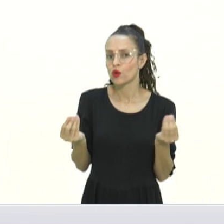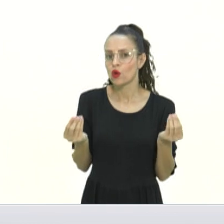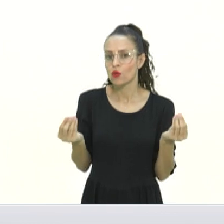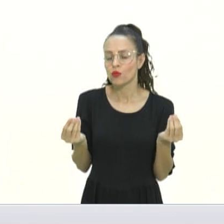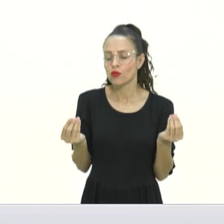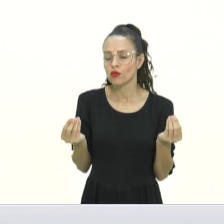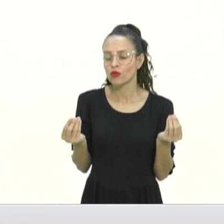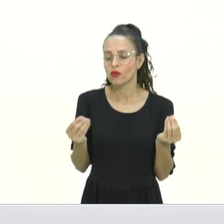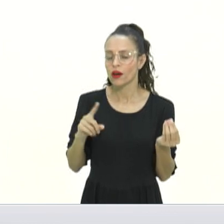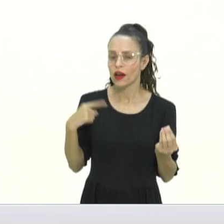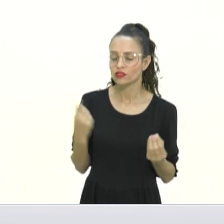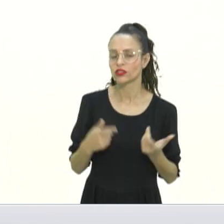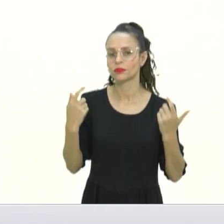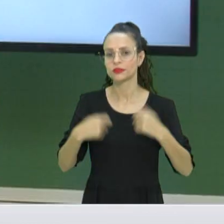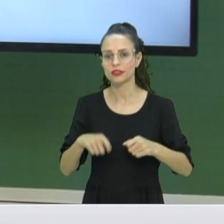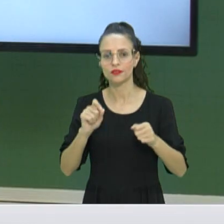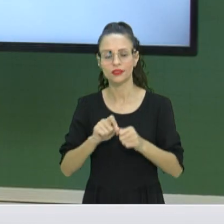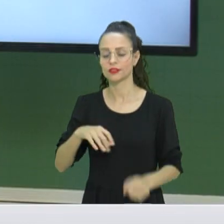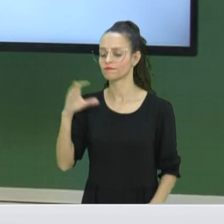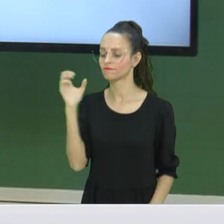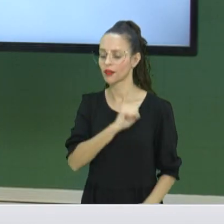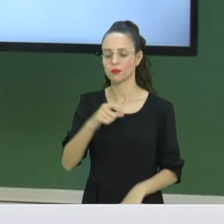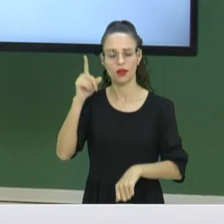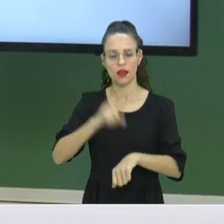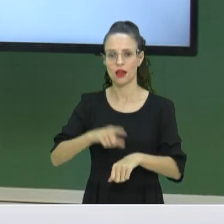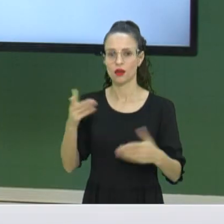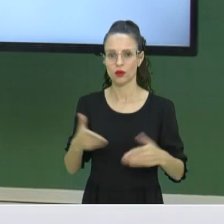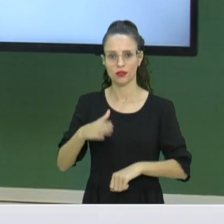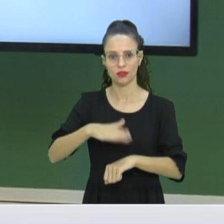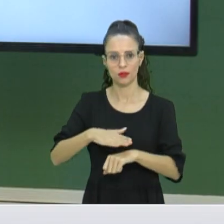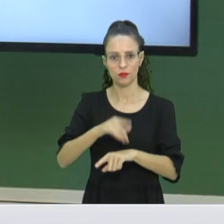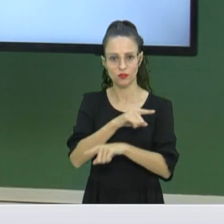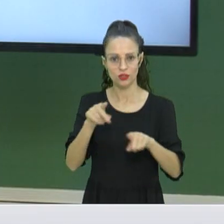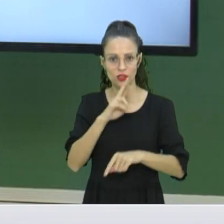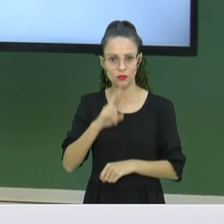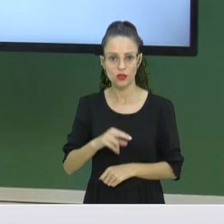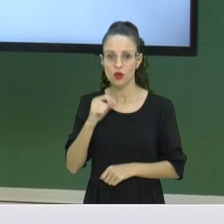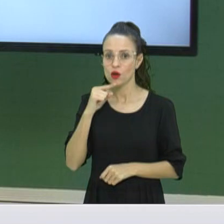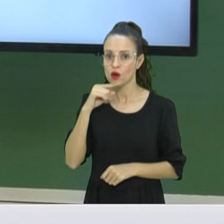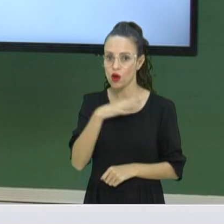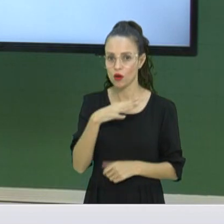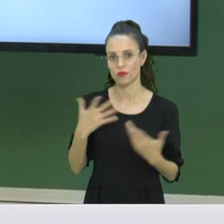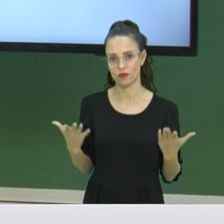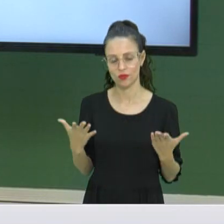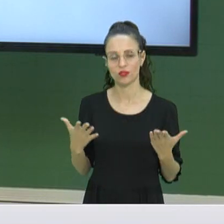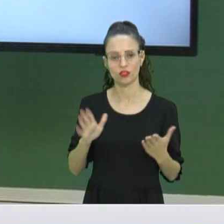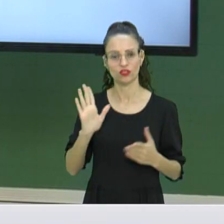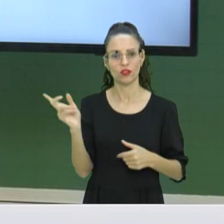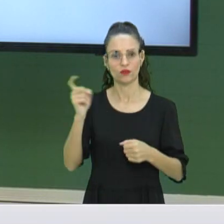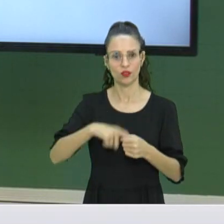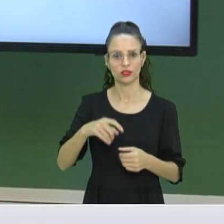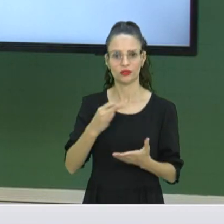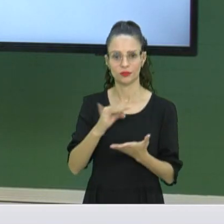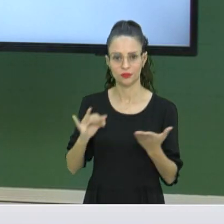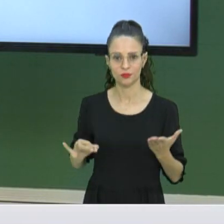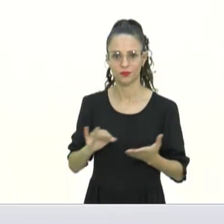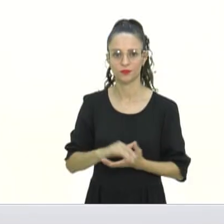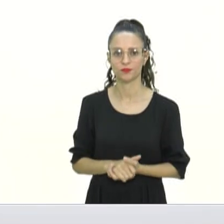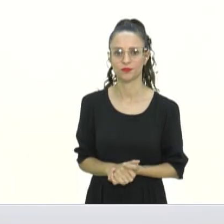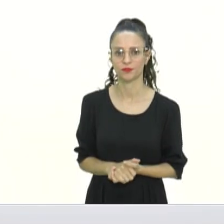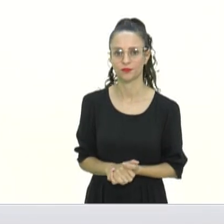óbvia deveríamos tomar imediatamente? Vou dar um tempinho para você. É óbvio isso e eu já volto para a gente conferir.